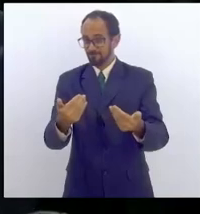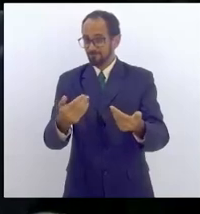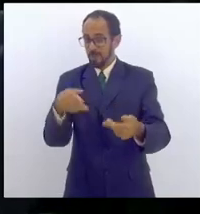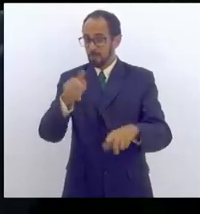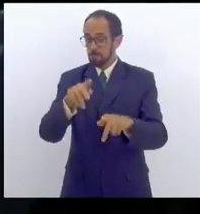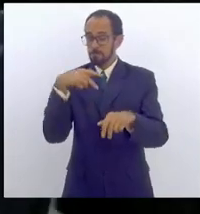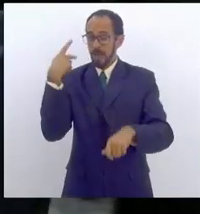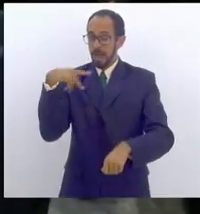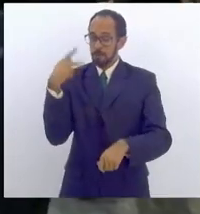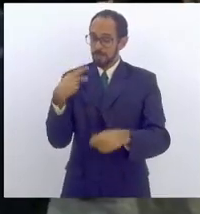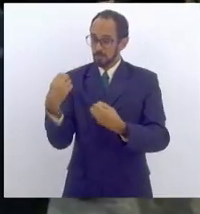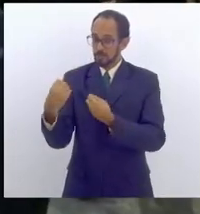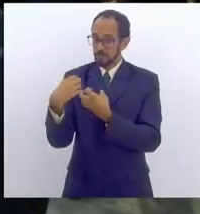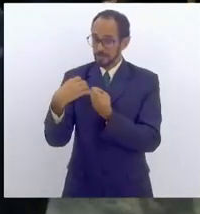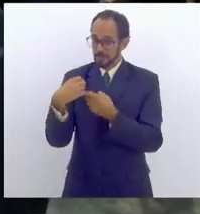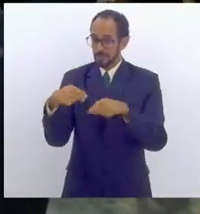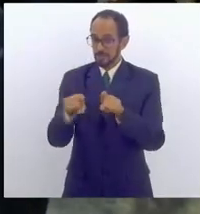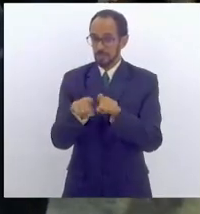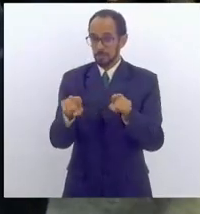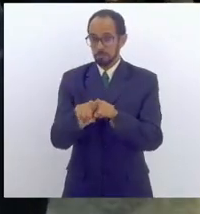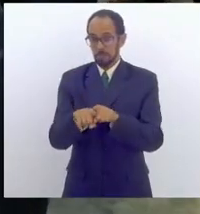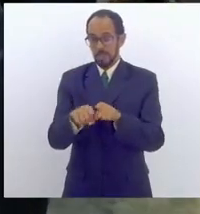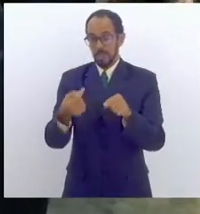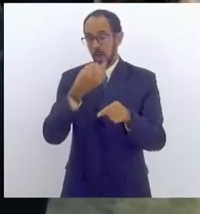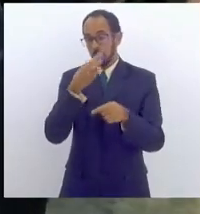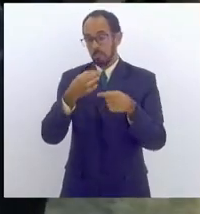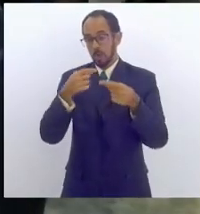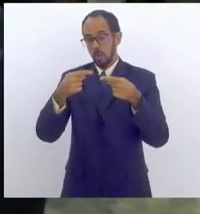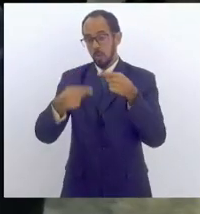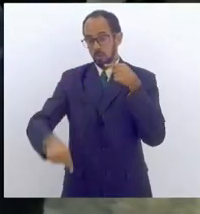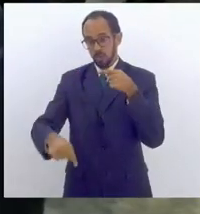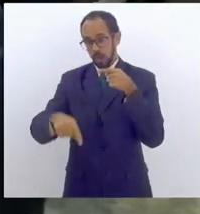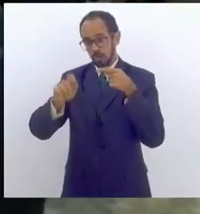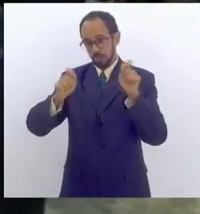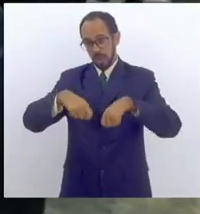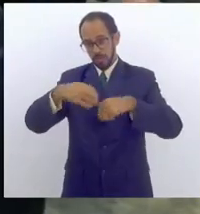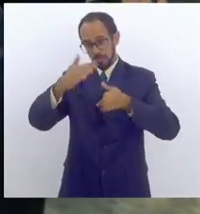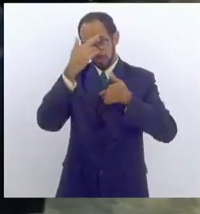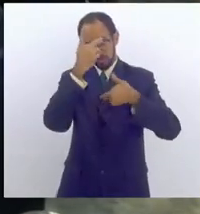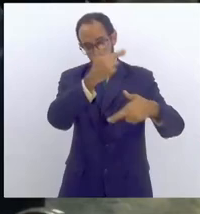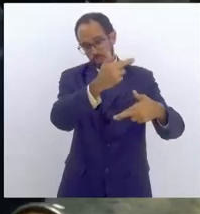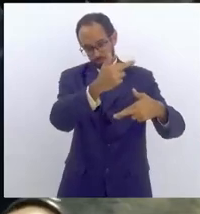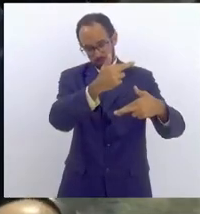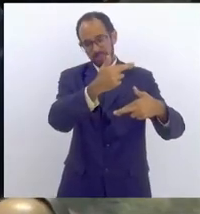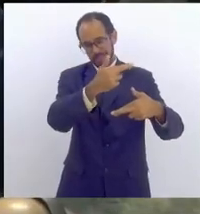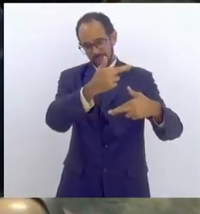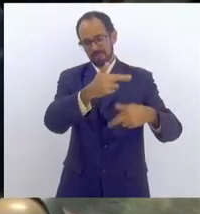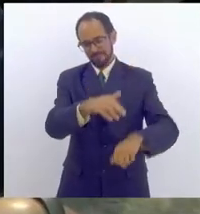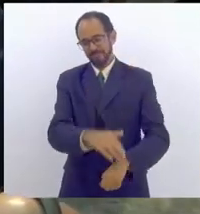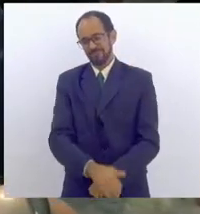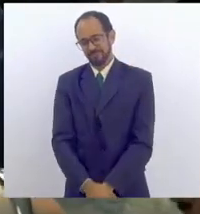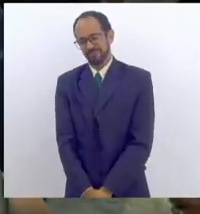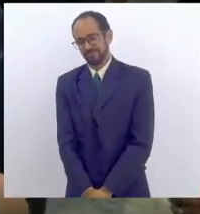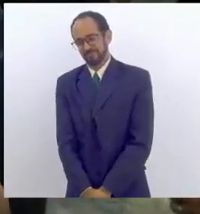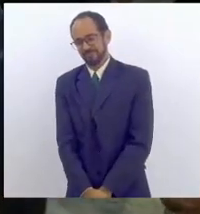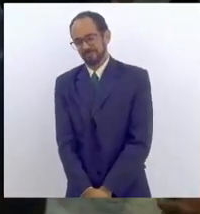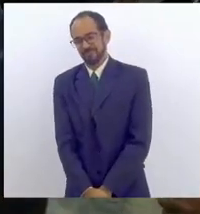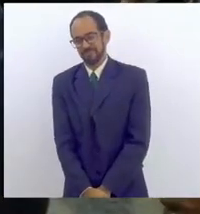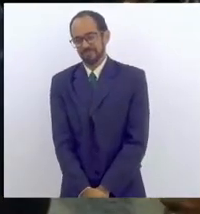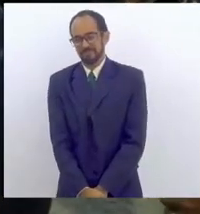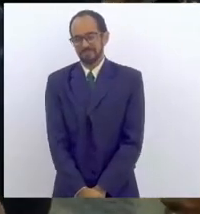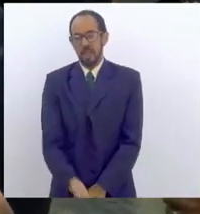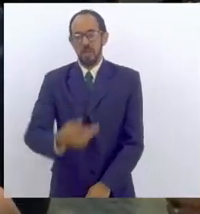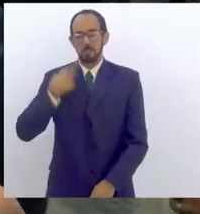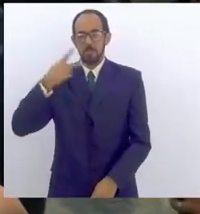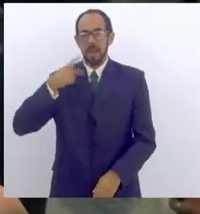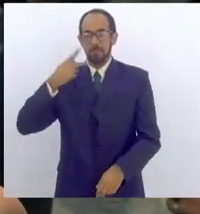quando divergimos, é possível respeitarmos as opiniões contrárias. O